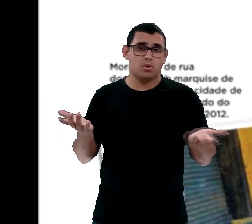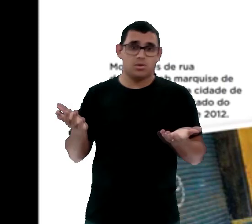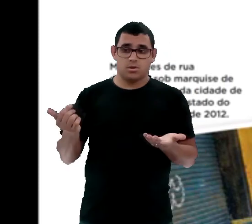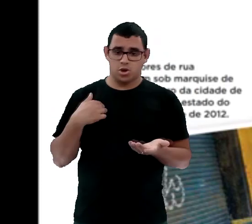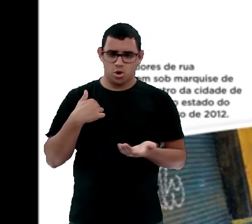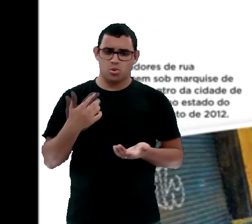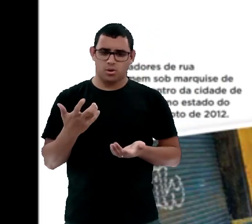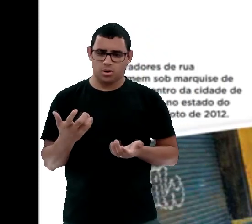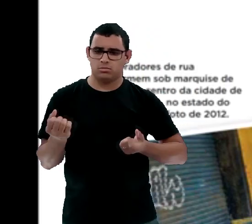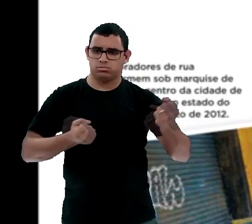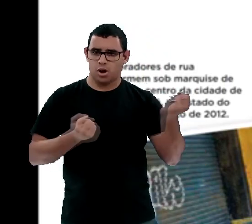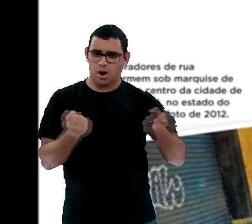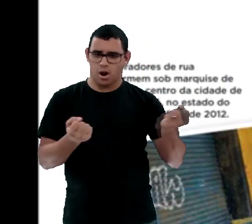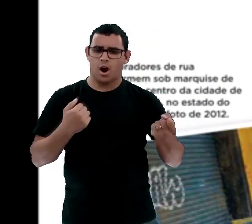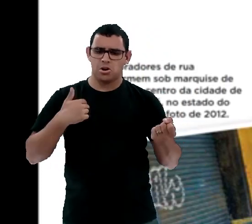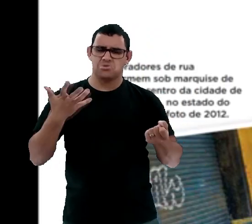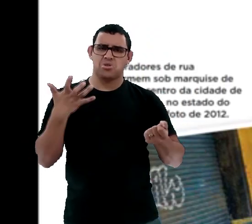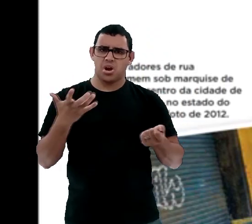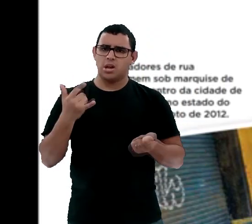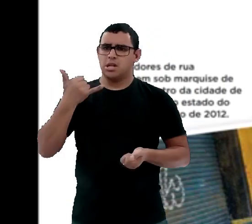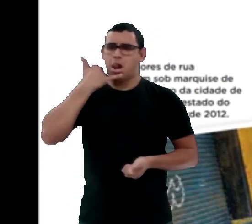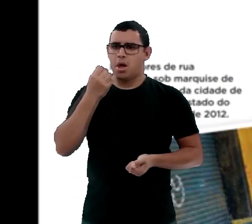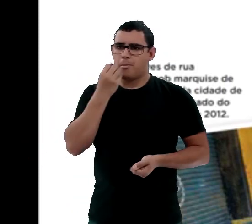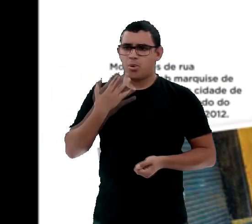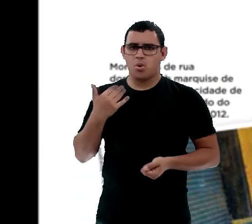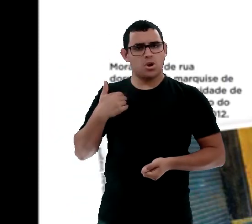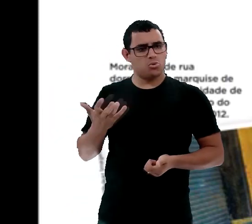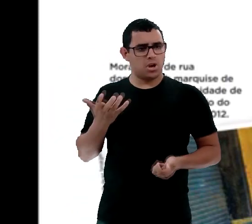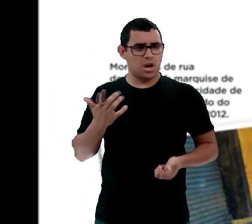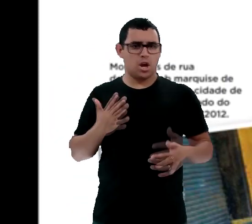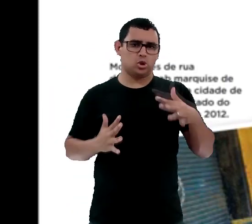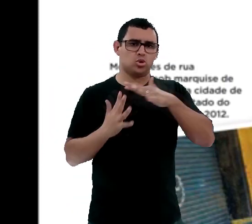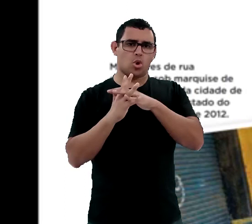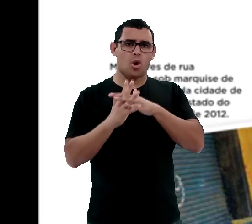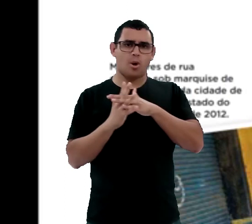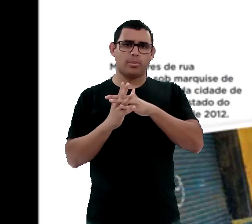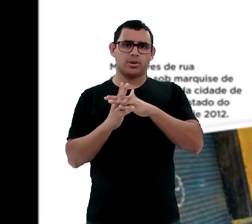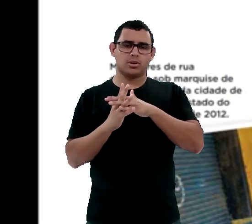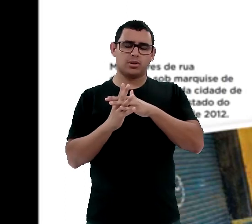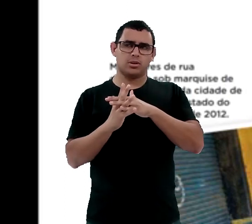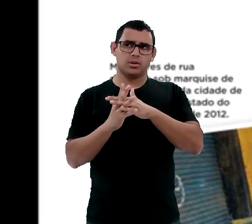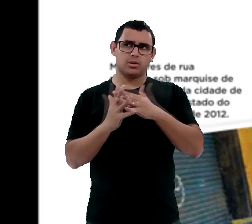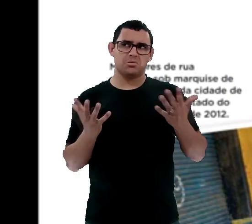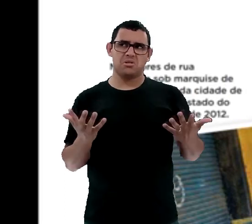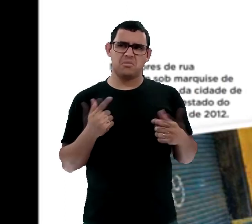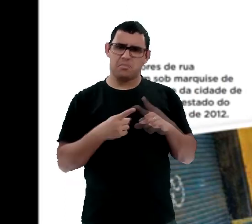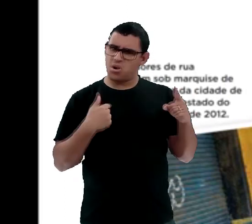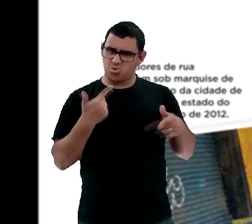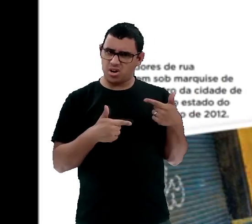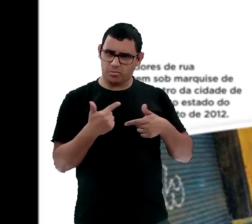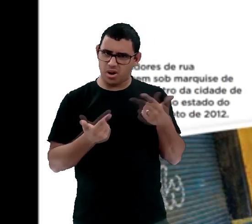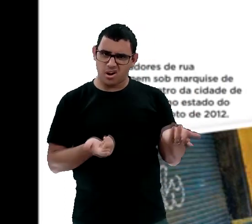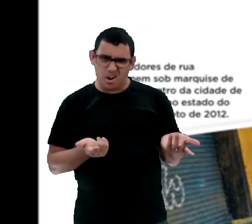Eu não conheço ninguém por aí pobre, socialista ou não, que não tem um celular, que não queira ter um carro. Isso aí é